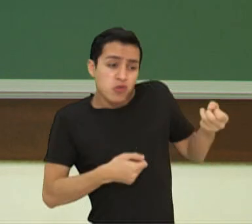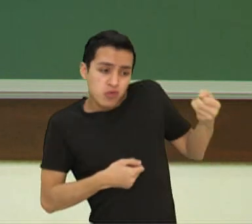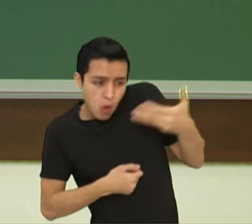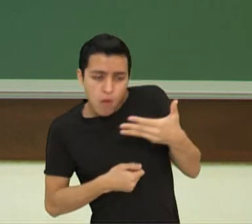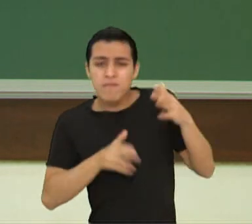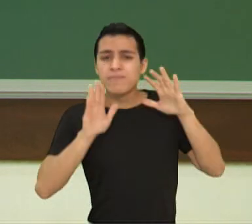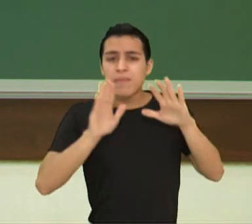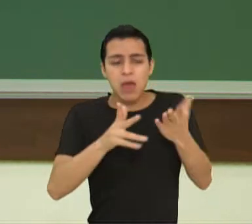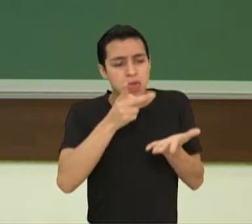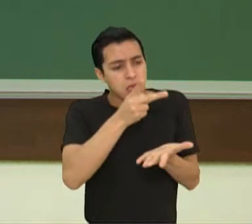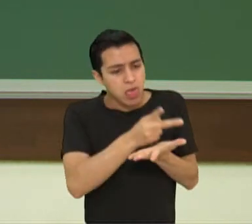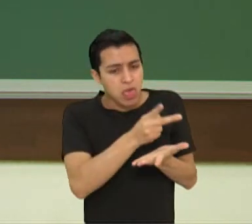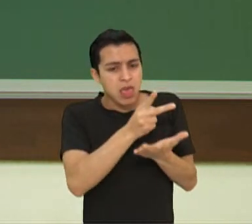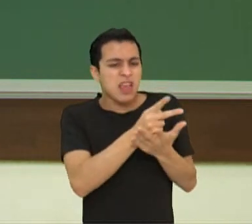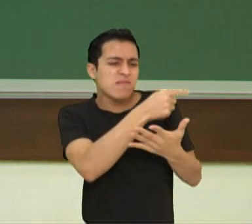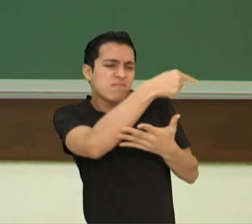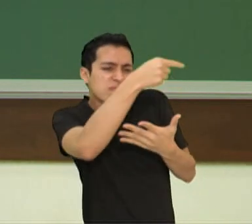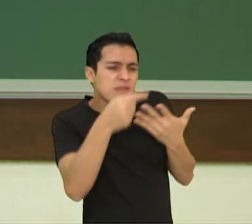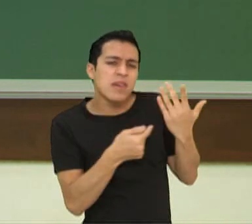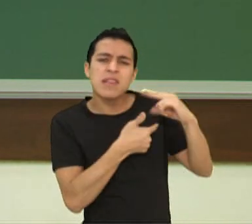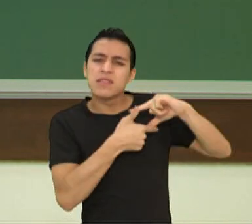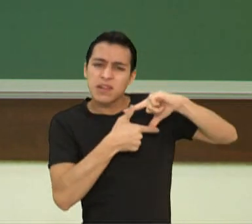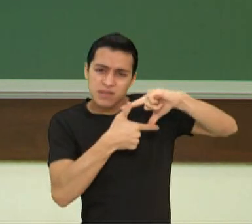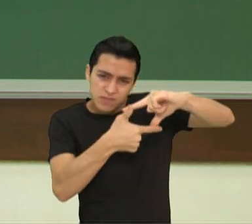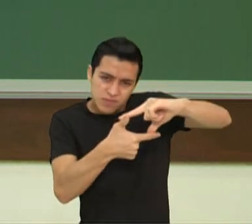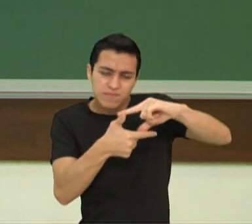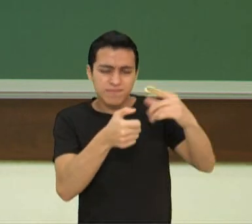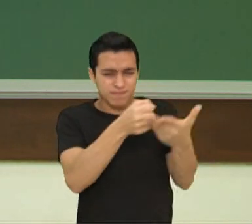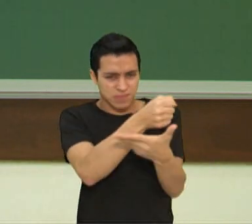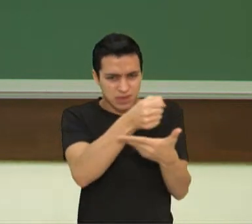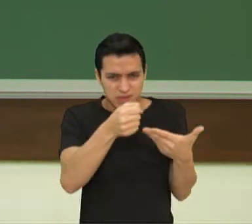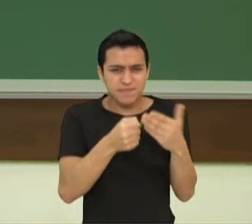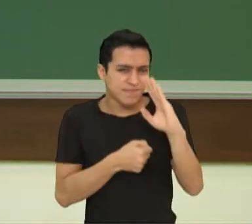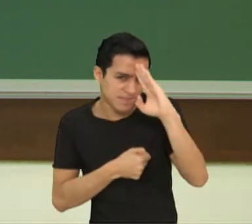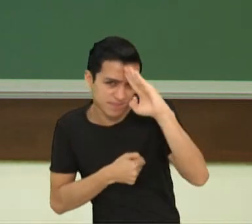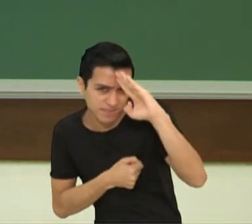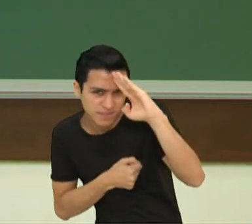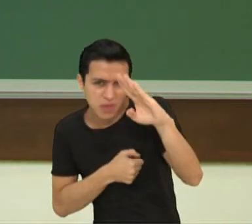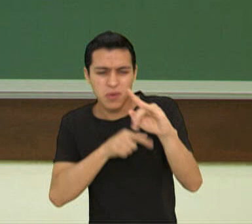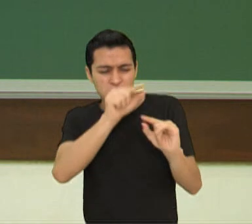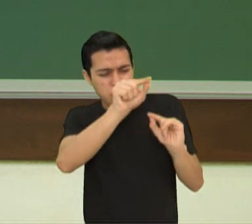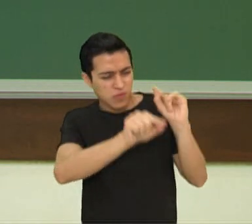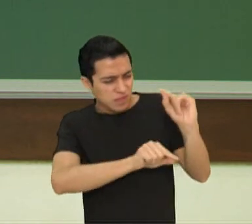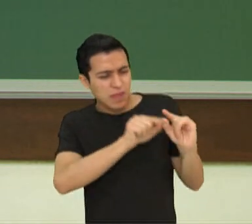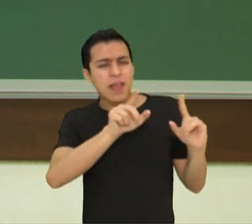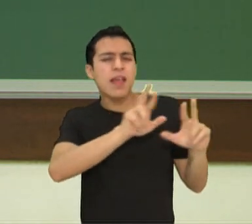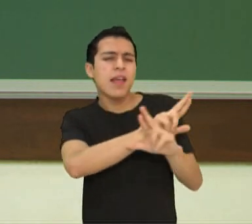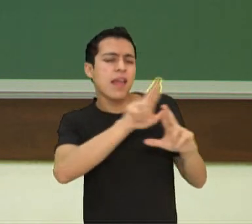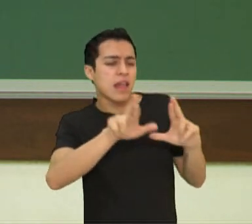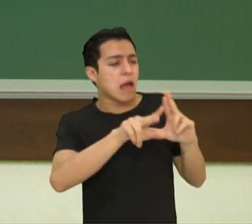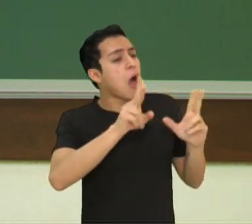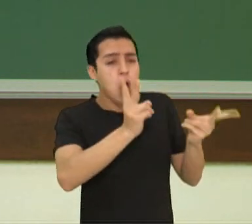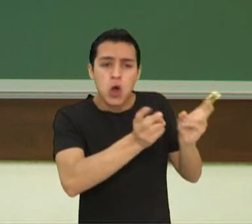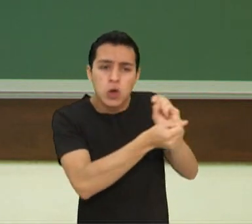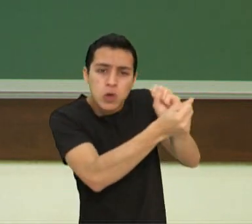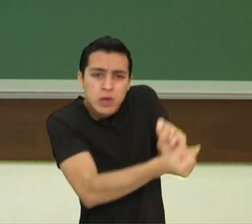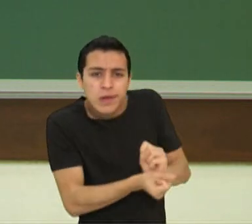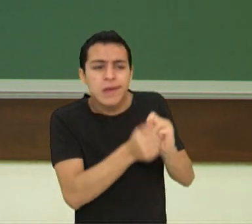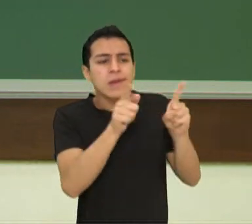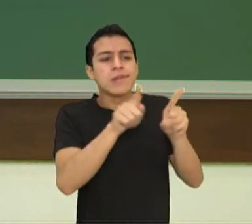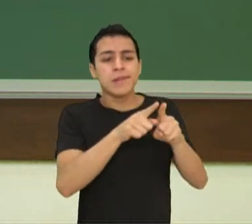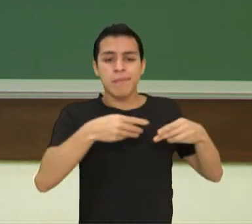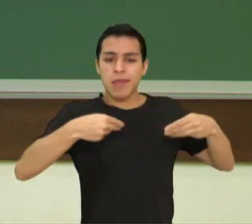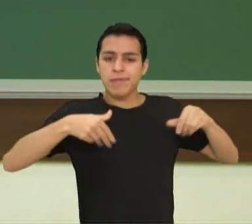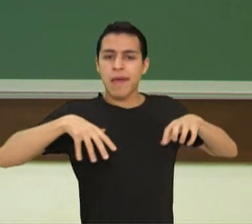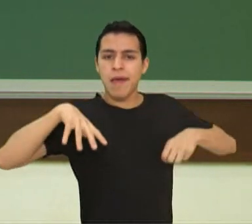mas manteve aspectos tradicionais, né? Principalmente vai estar relacionado à escravidão e à grande